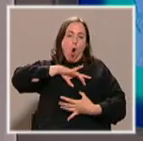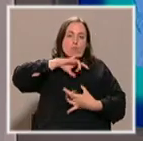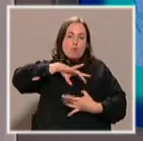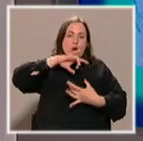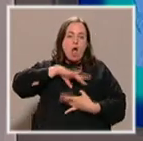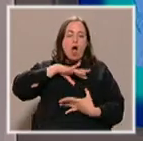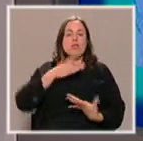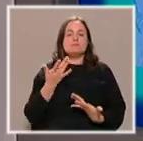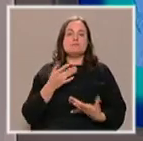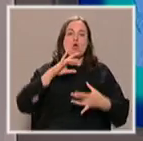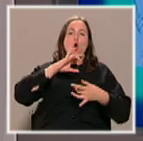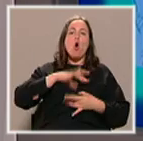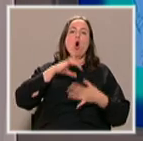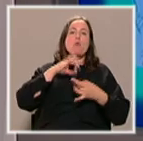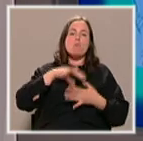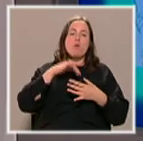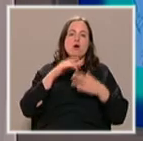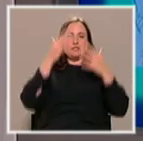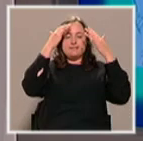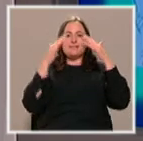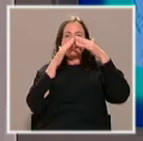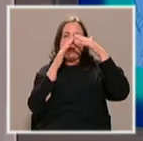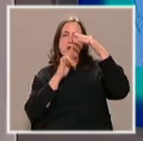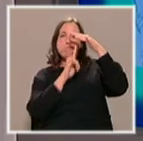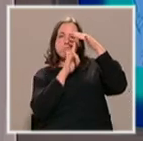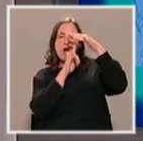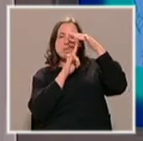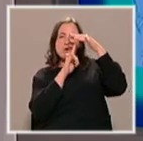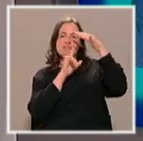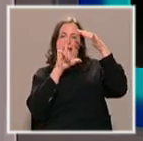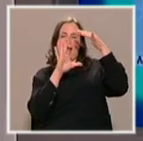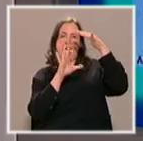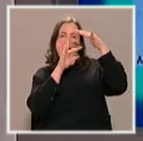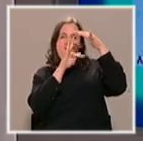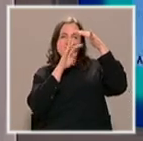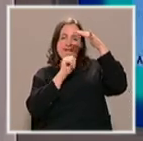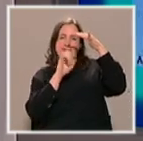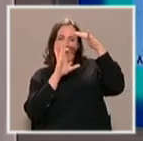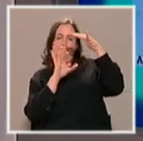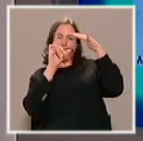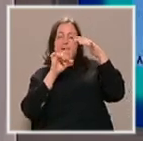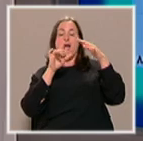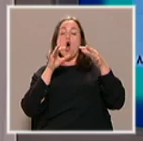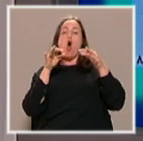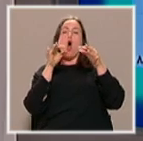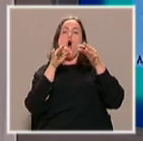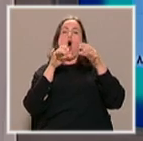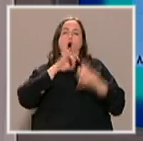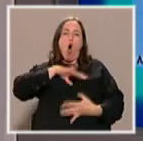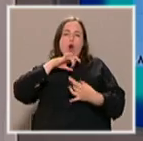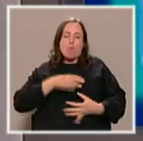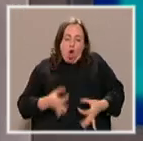pelas hormonas hipofisárias, LH e FSH, quer pelas hormonas ováricas. E é isso que